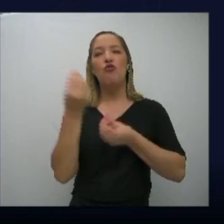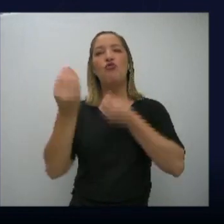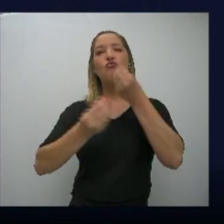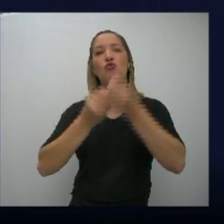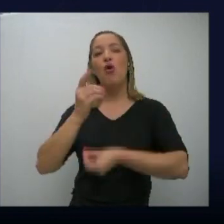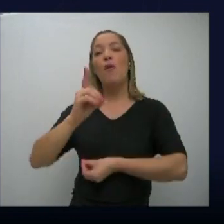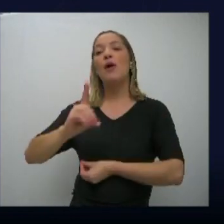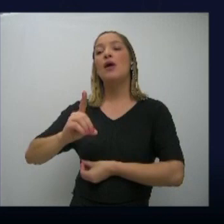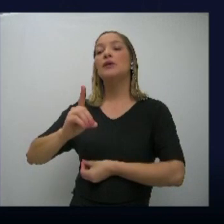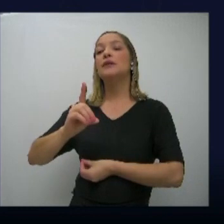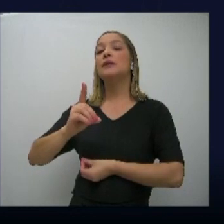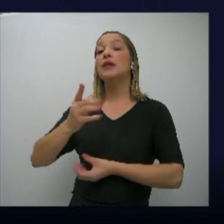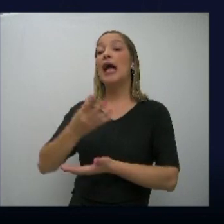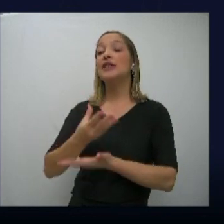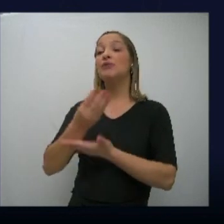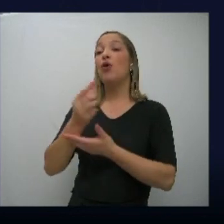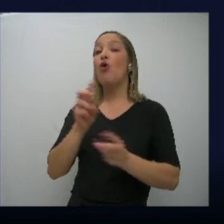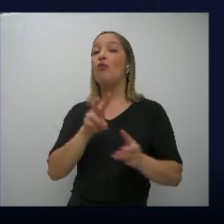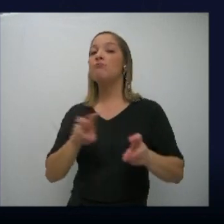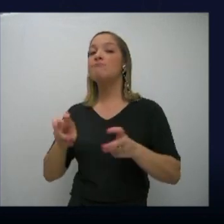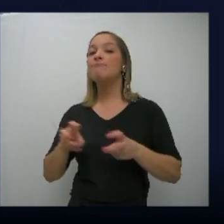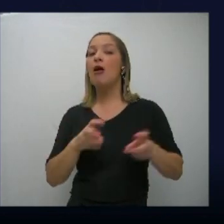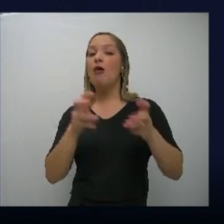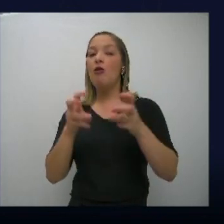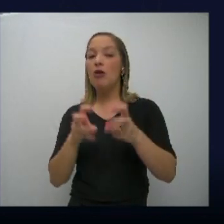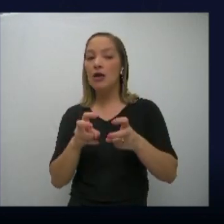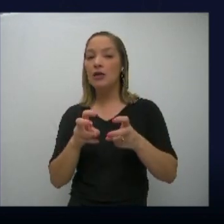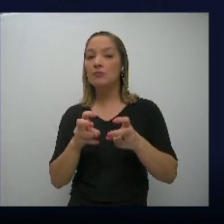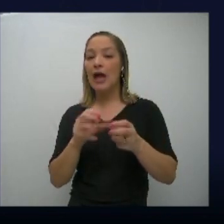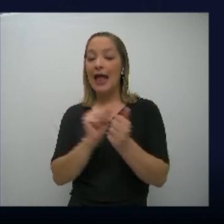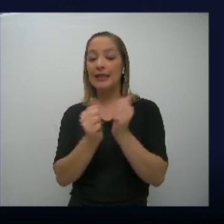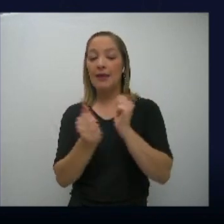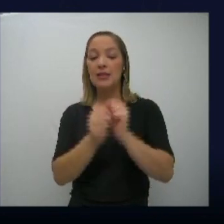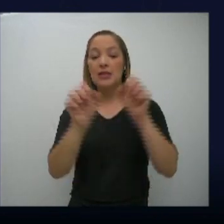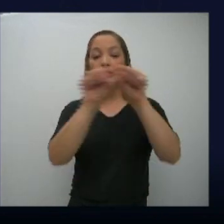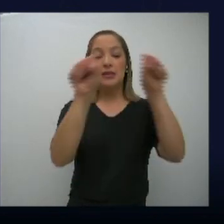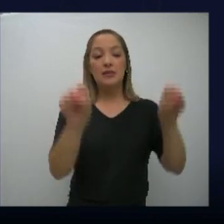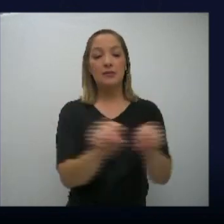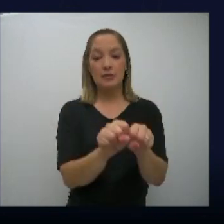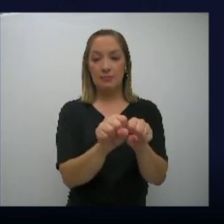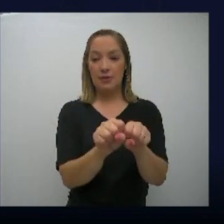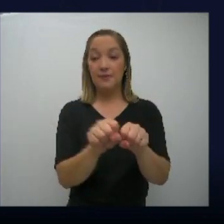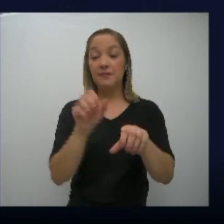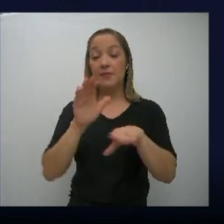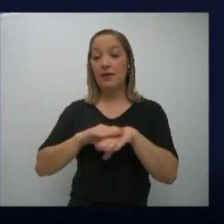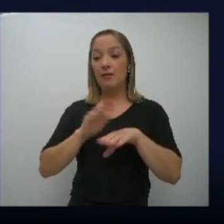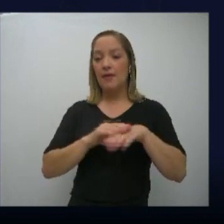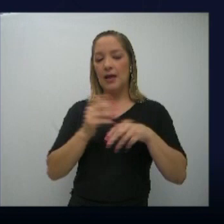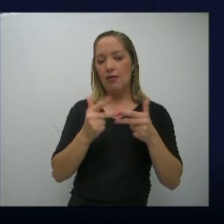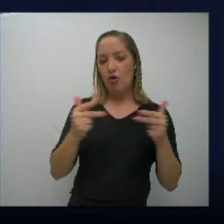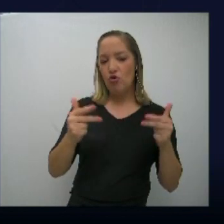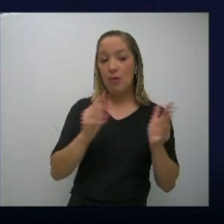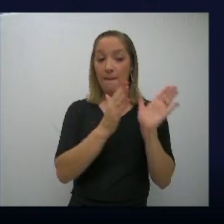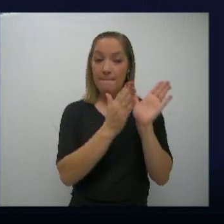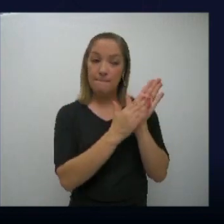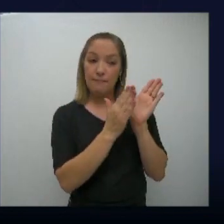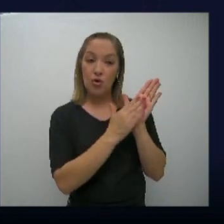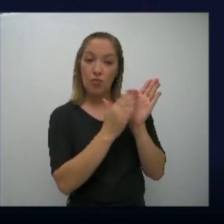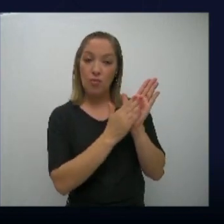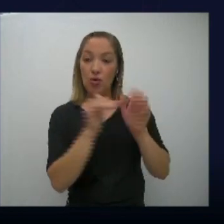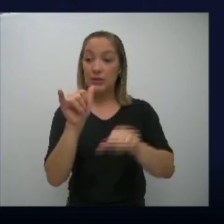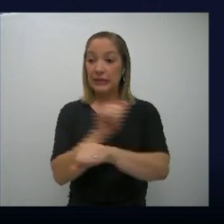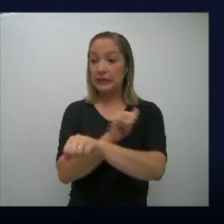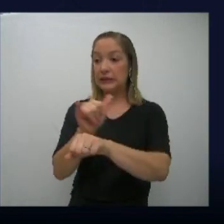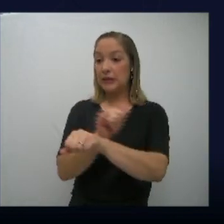avaliando as companhias avaliando as empresas ponto de vista de adaptação de sistemas e não faz algumas classificações Algumas propostas de